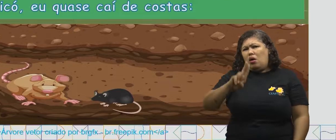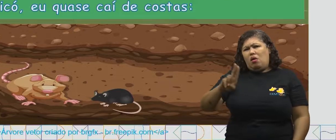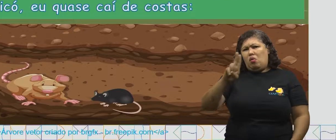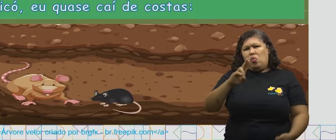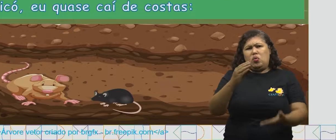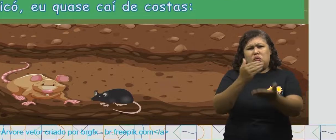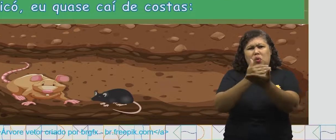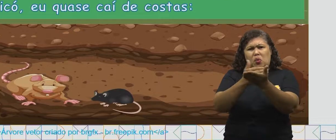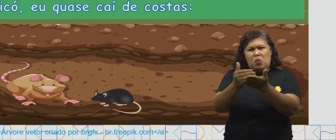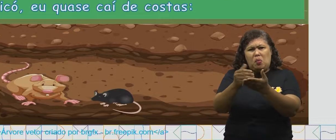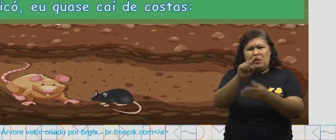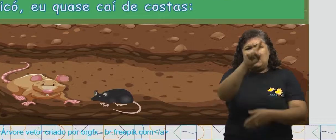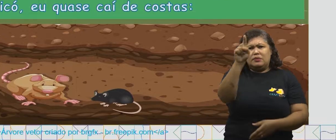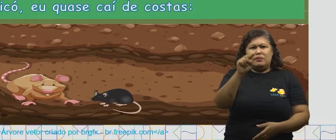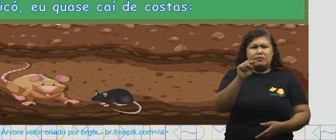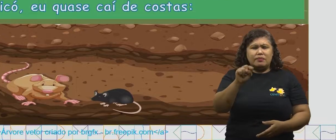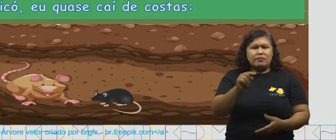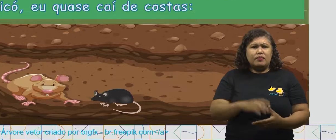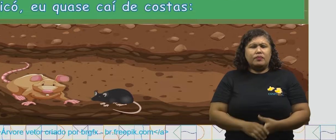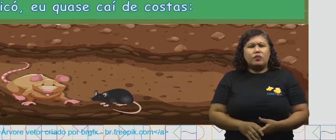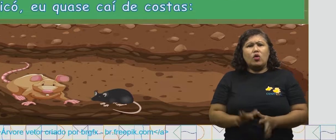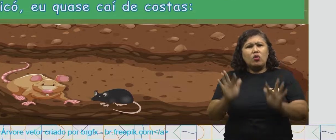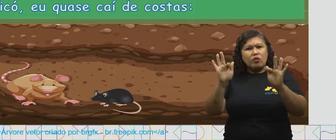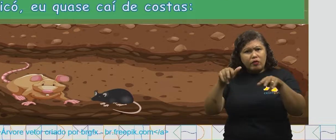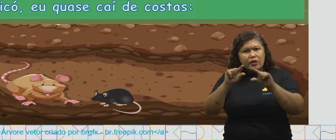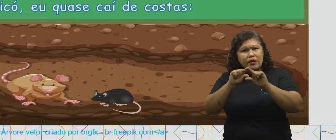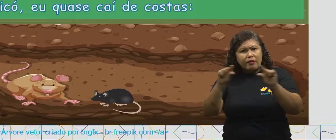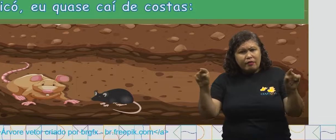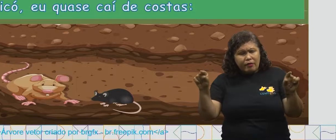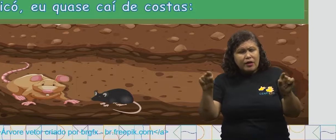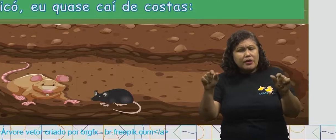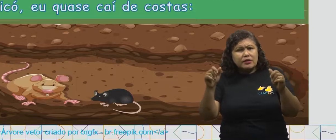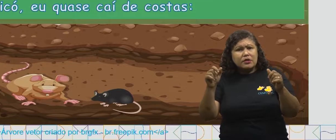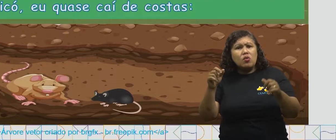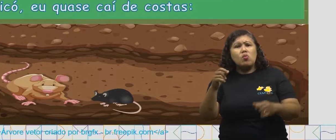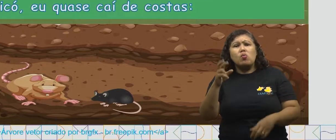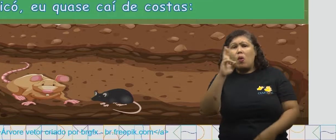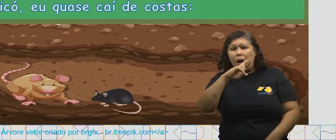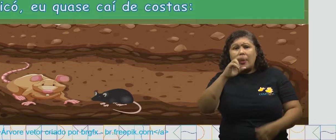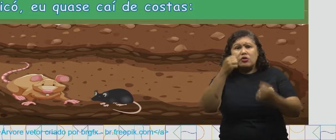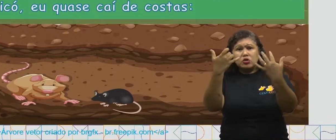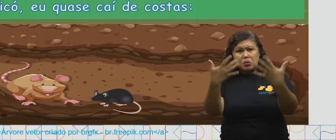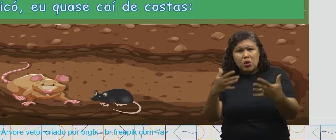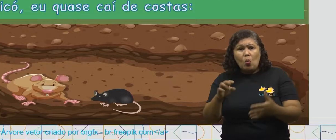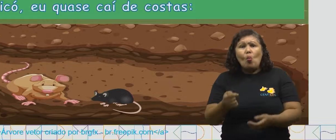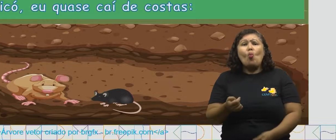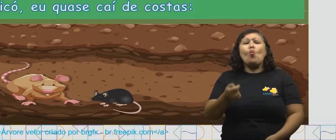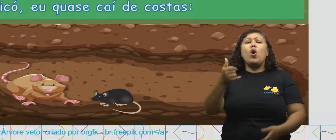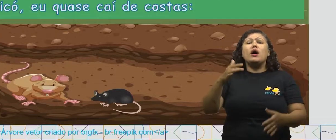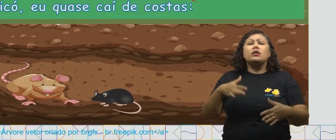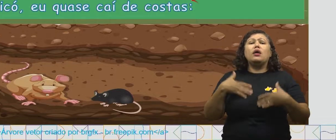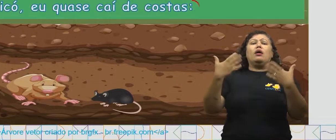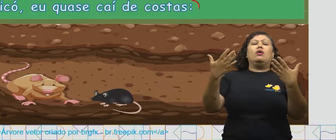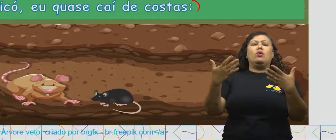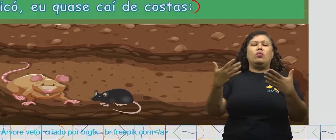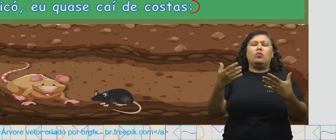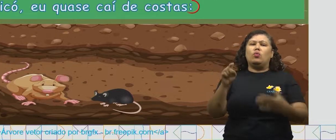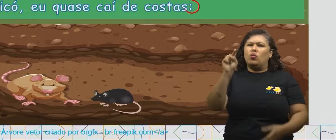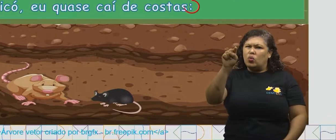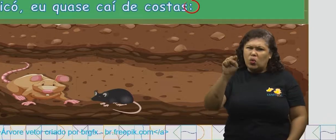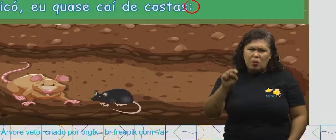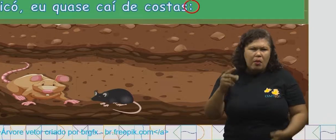último. Ali no final, quando o ratinho exclama que quase caiu de costas, os dois pontos não estão